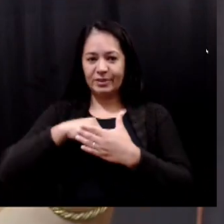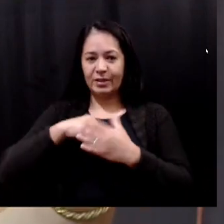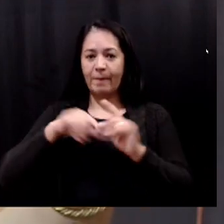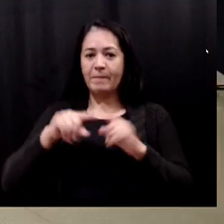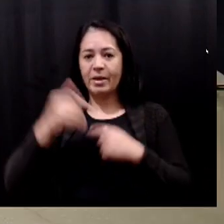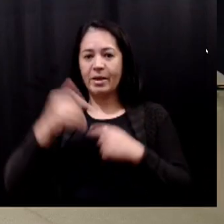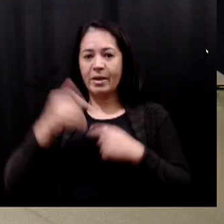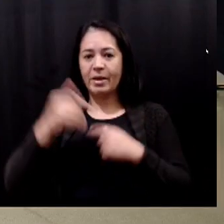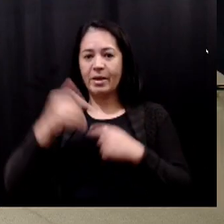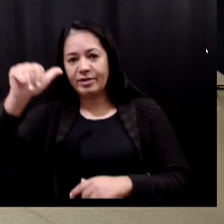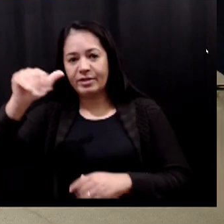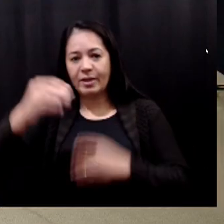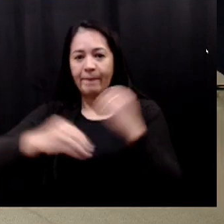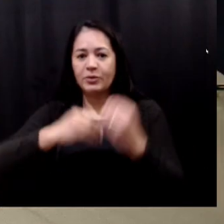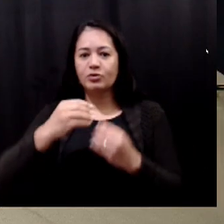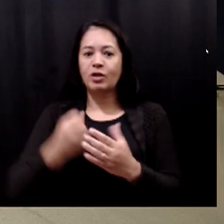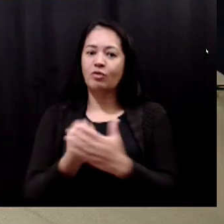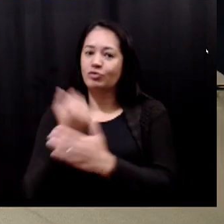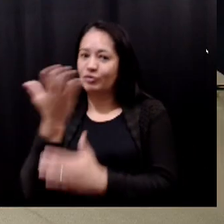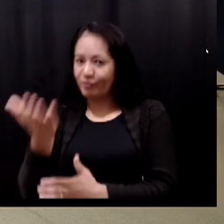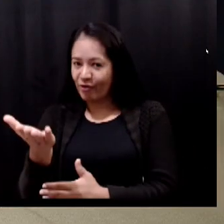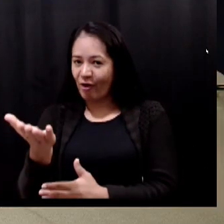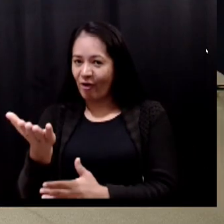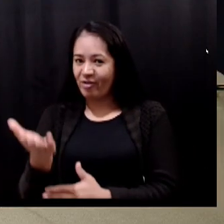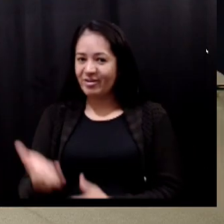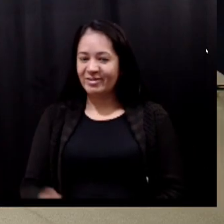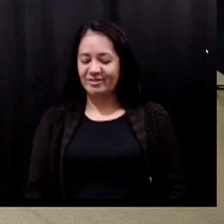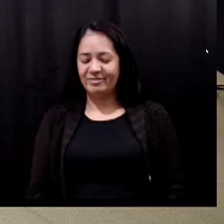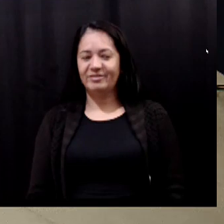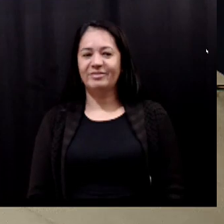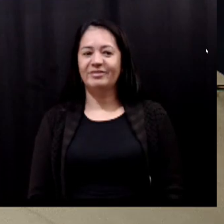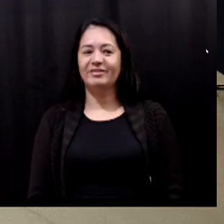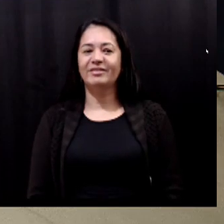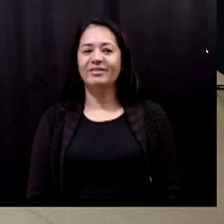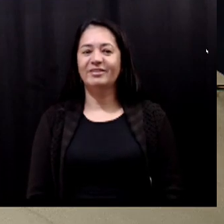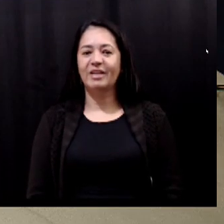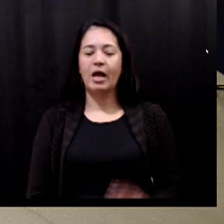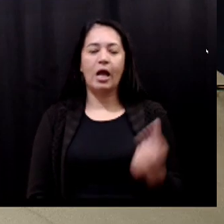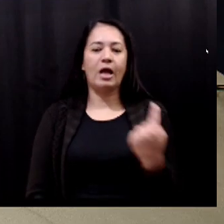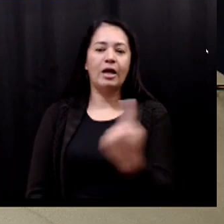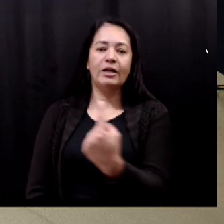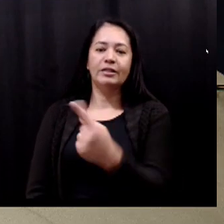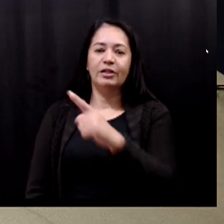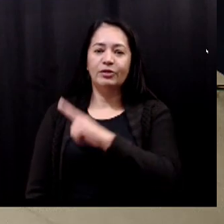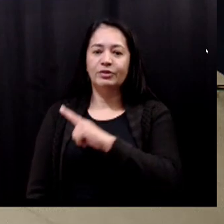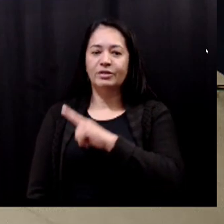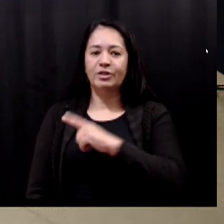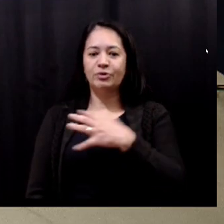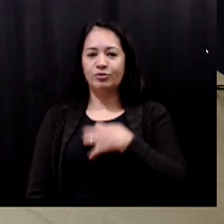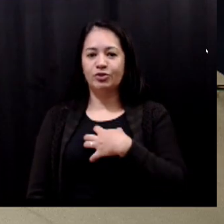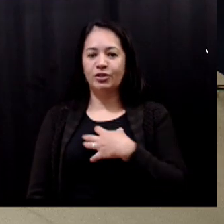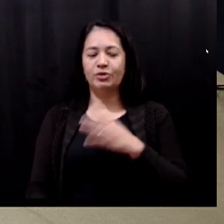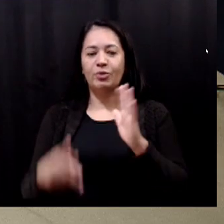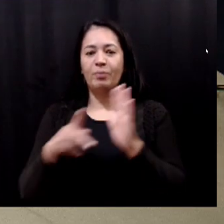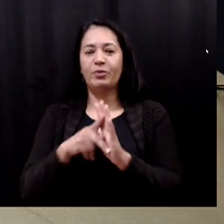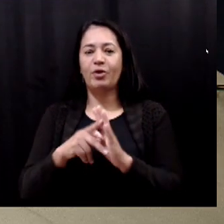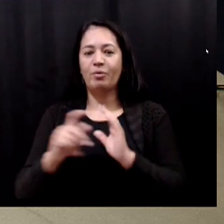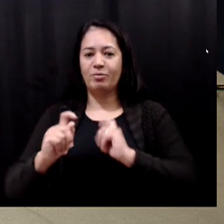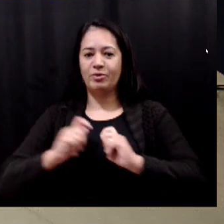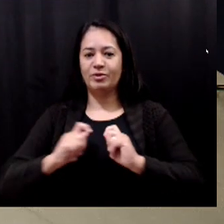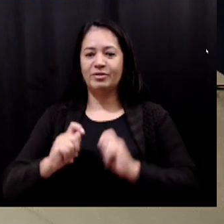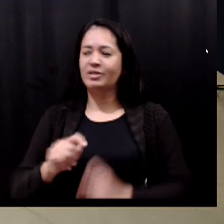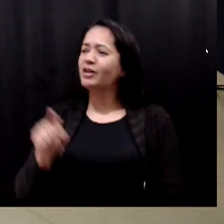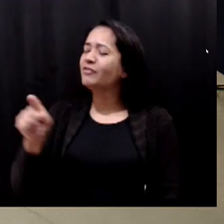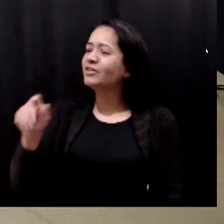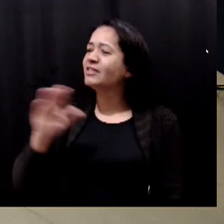externo. Nossa! Tá? Então, cada um tem um jeito de se regular. Menina, e o que te regula, Abelardo?